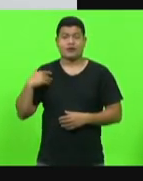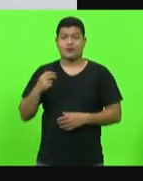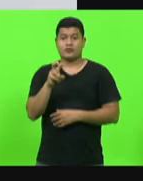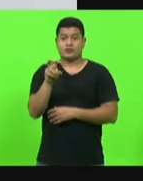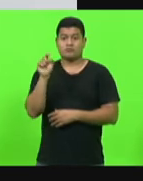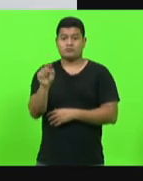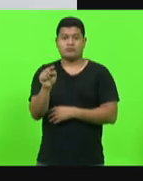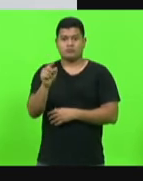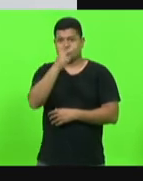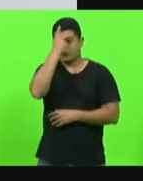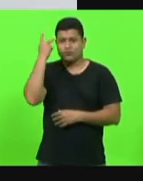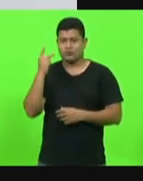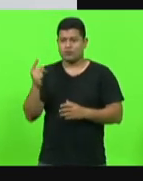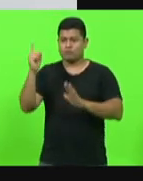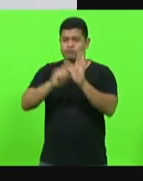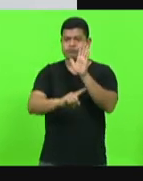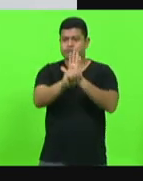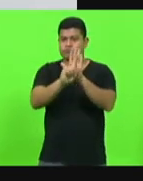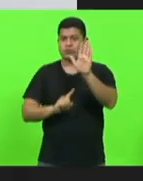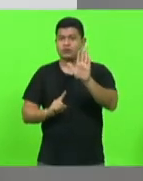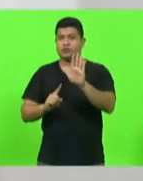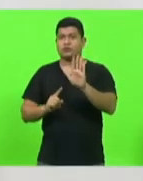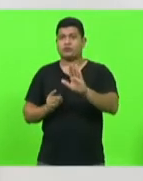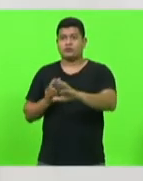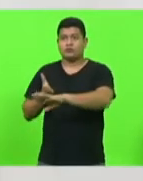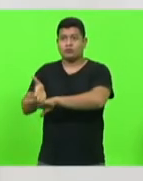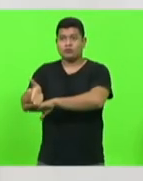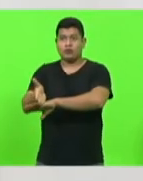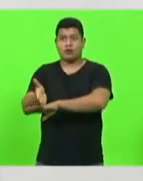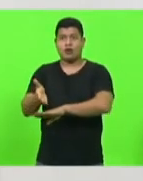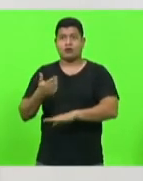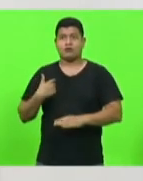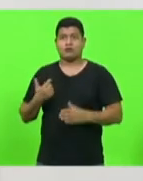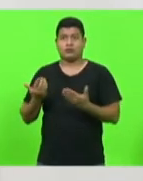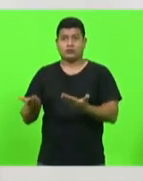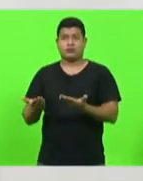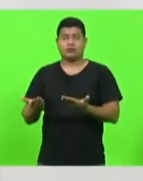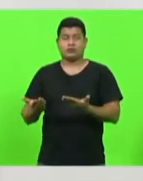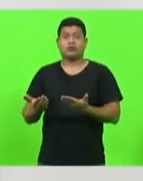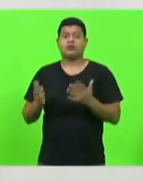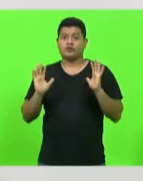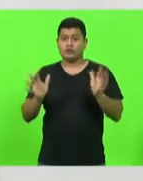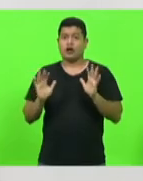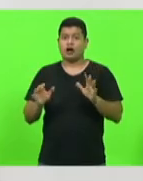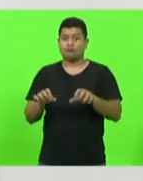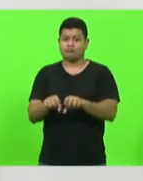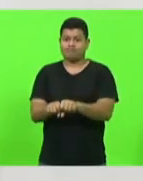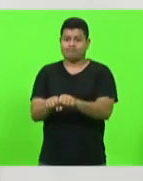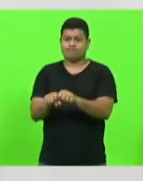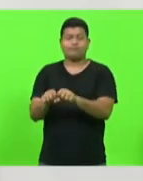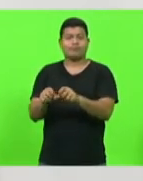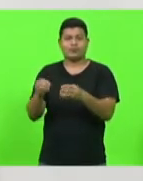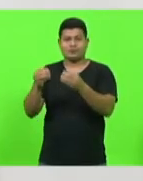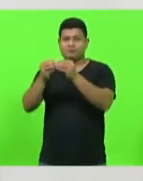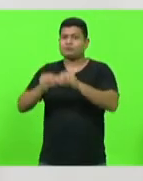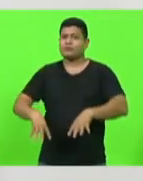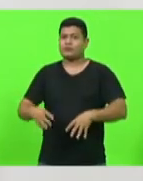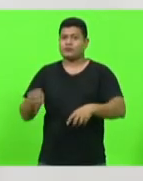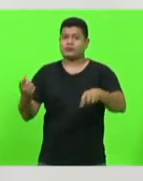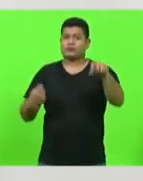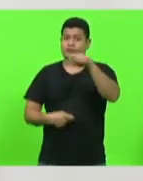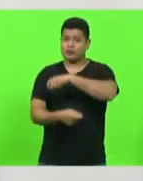sua ida a Gramado para assistir o Natal Luz. Isso já tem um impacto na economia. E aí eu comecei a receber no meu